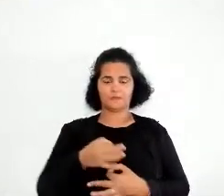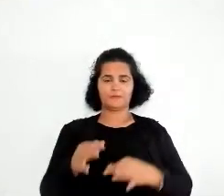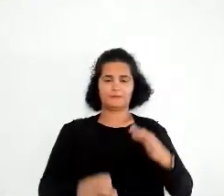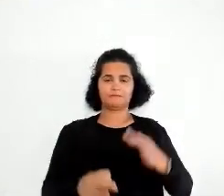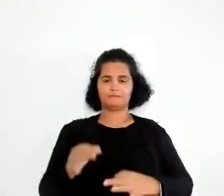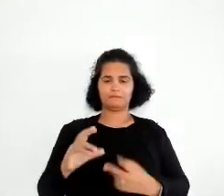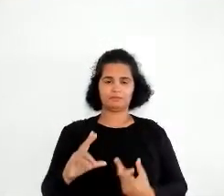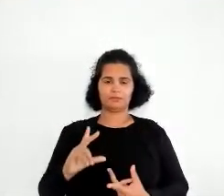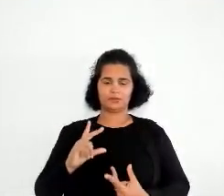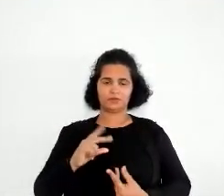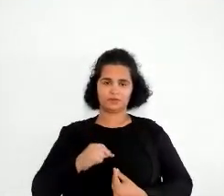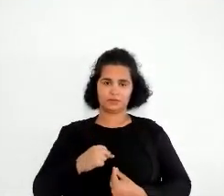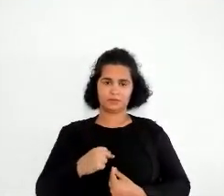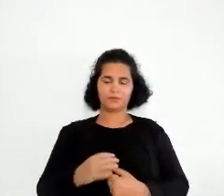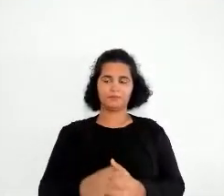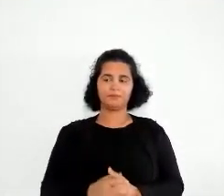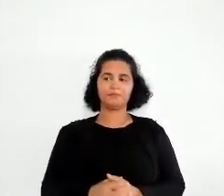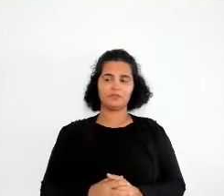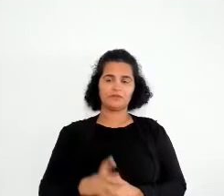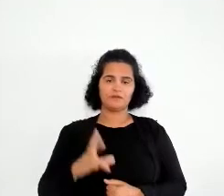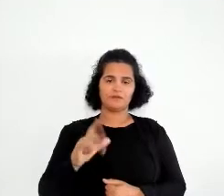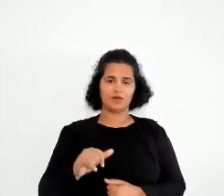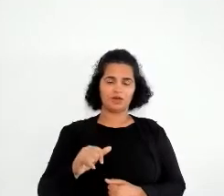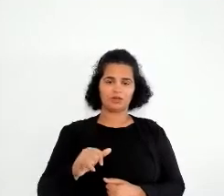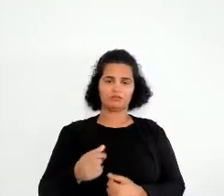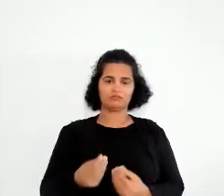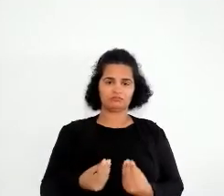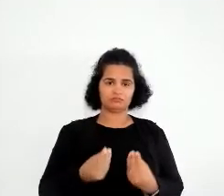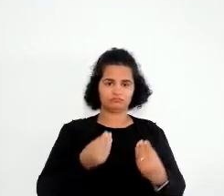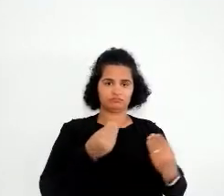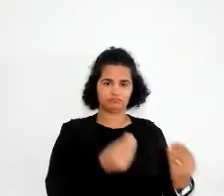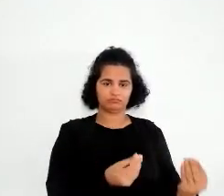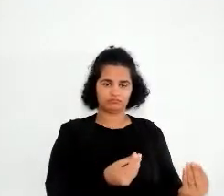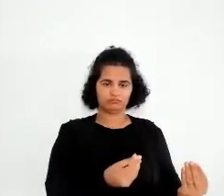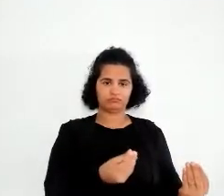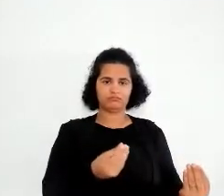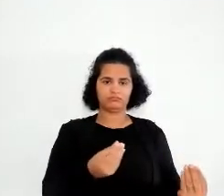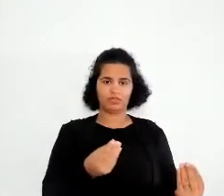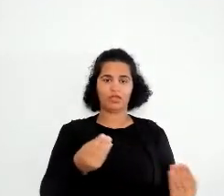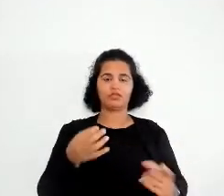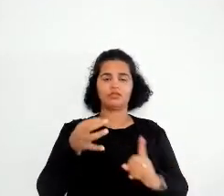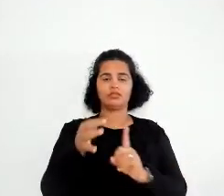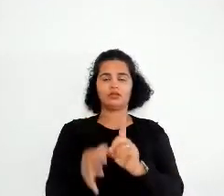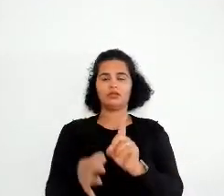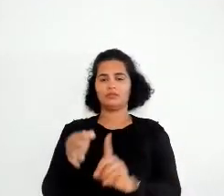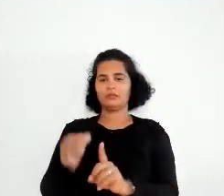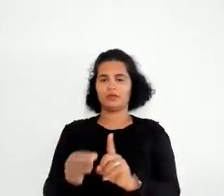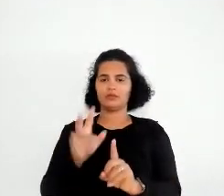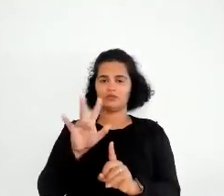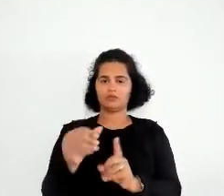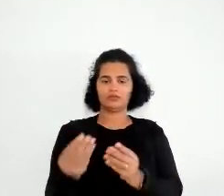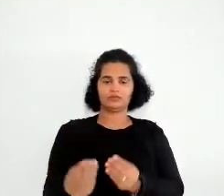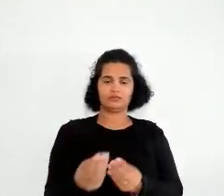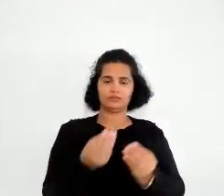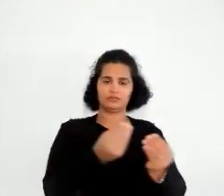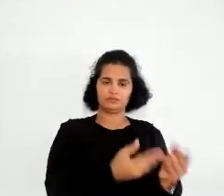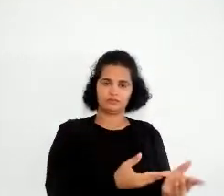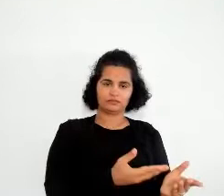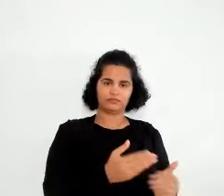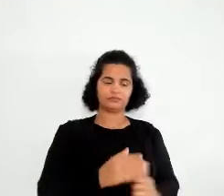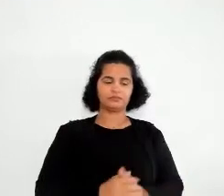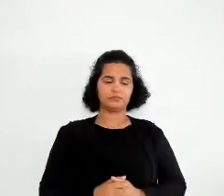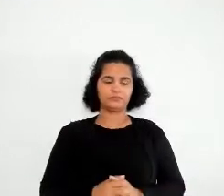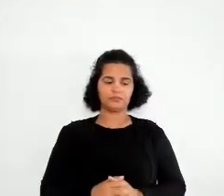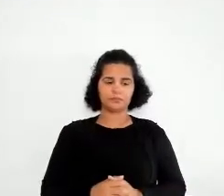Valor Judiciário receberá honraria pelas mãos de um desembargador, seguindo a ordem de antiguidade desta Corte de